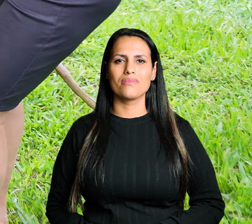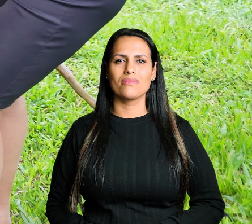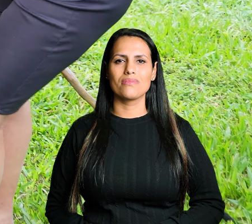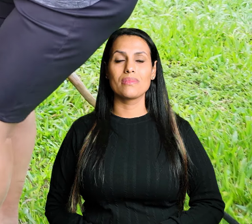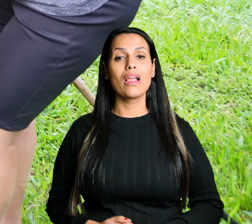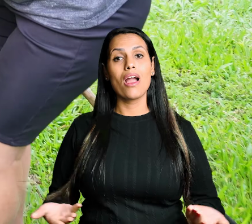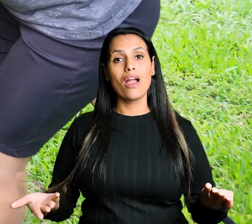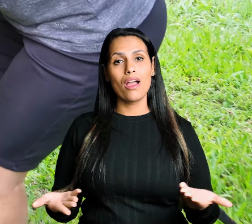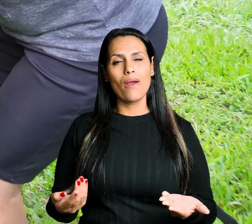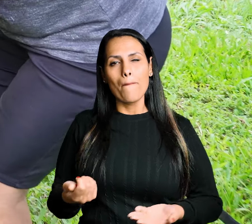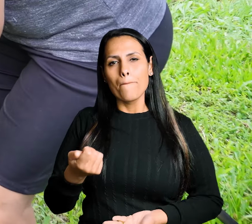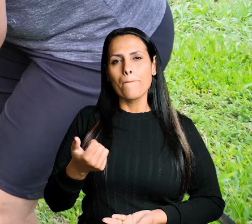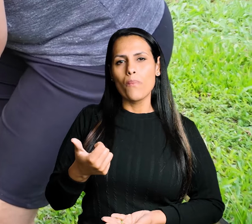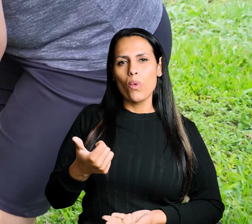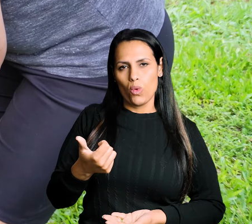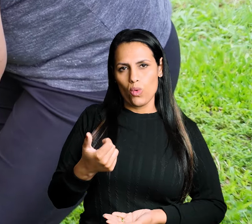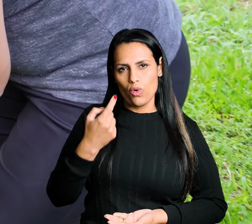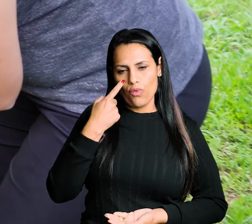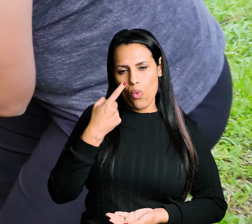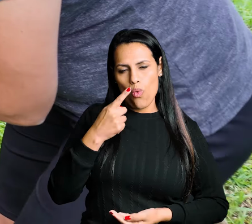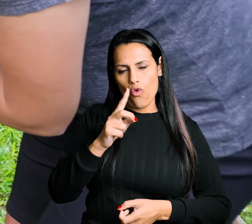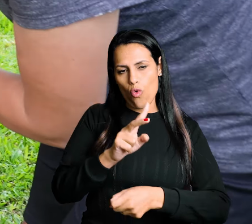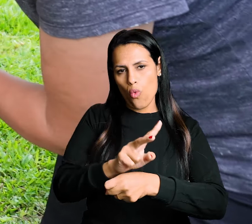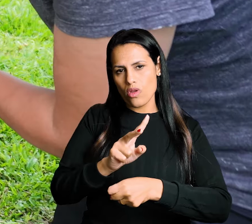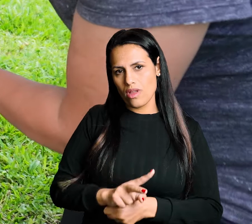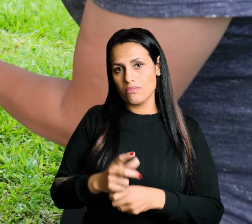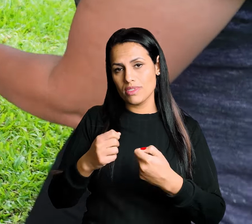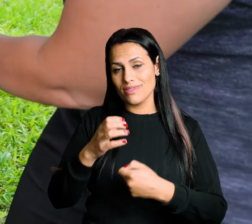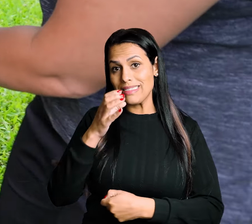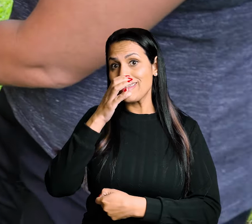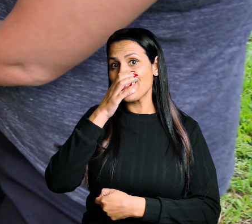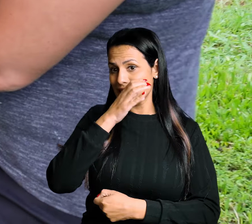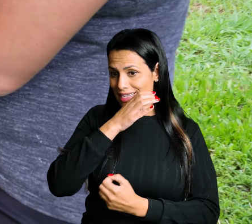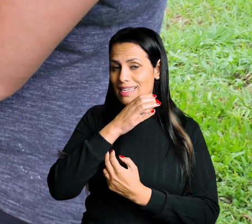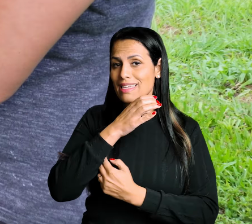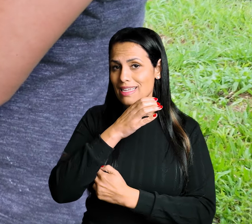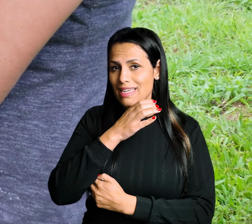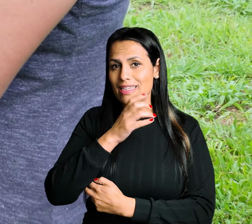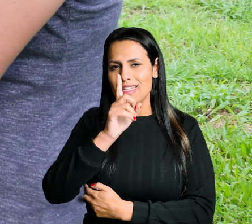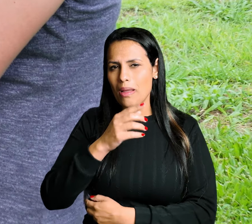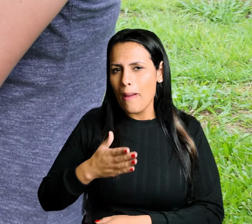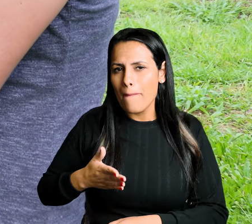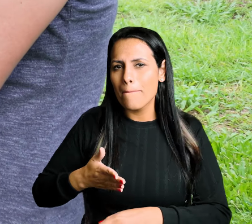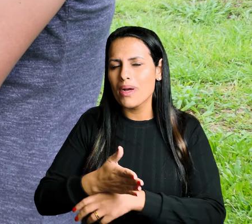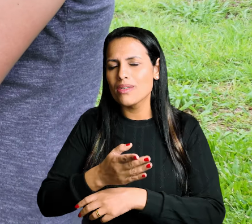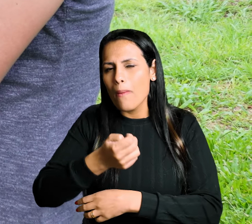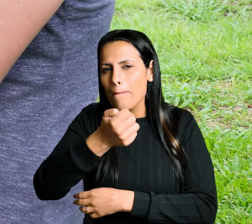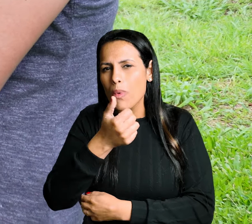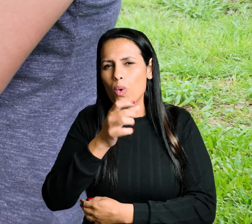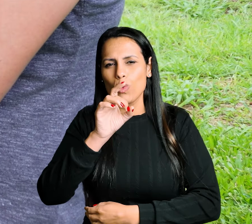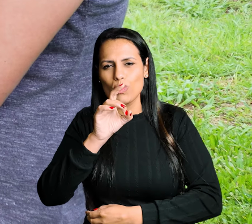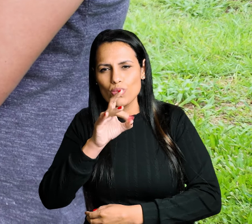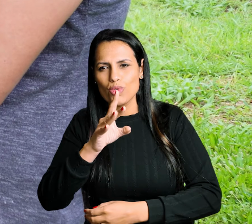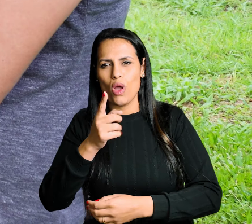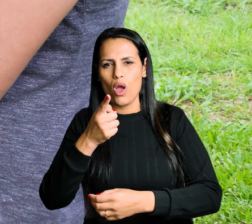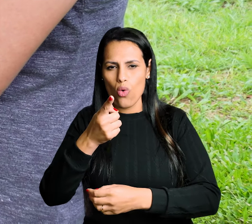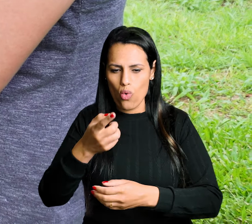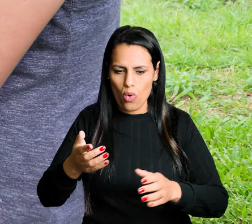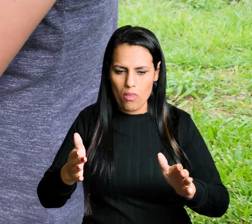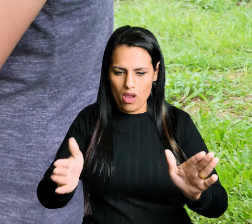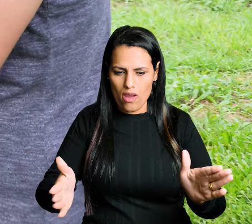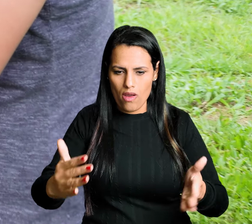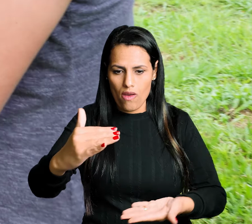Agora, daqui um pouco eu venho aqui e vou colocando a lenha, porque daí tem que esquentar. Que nem que seja passar um pouquinho só de bolinho, uma forma, o forno